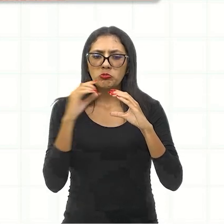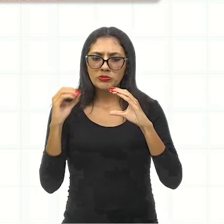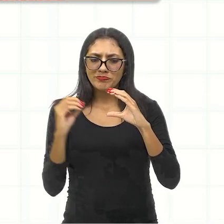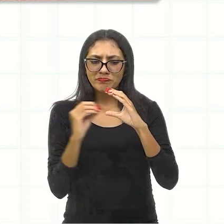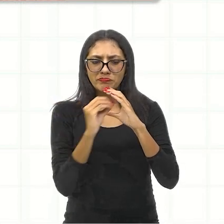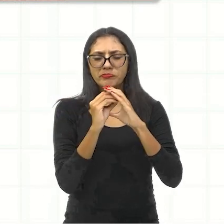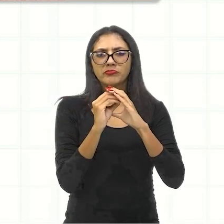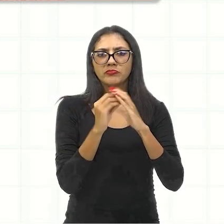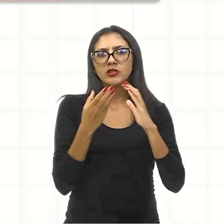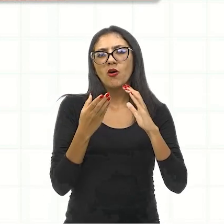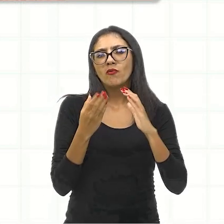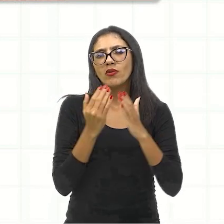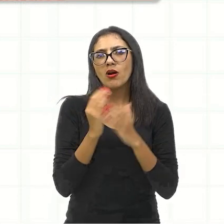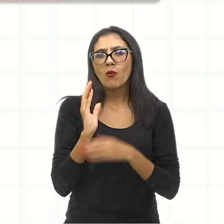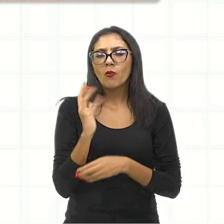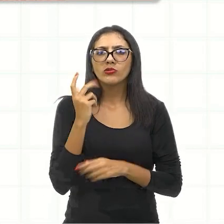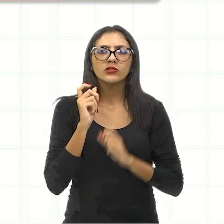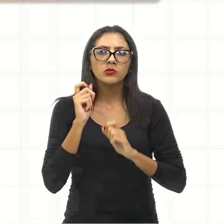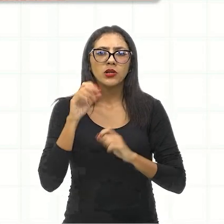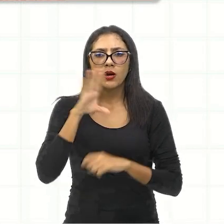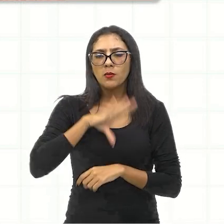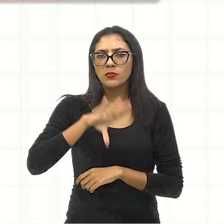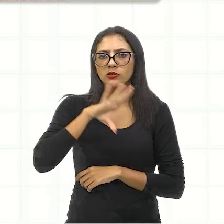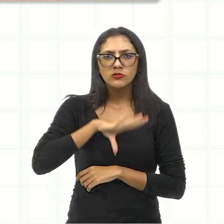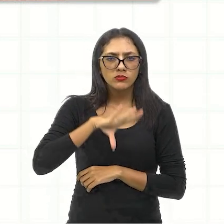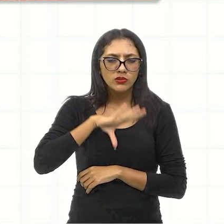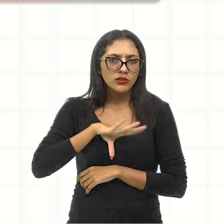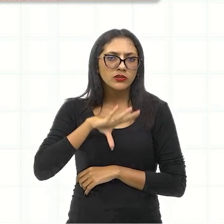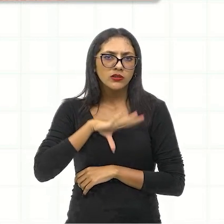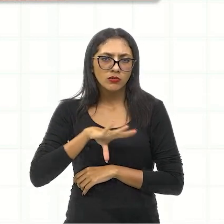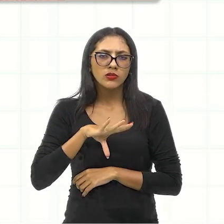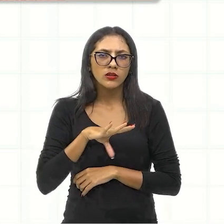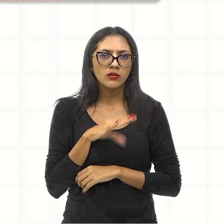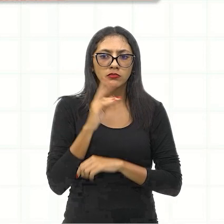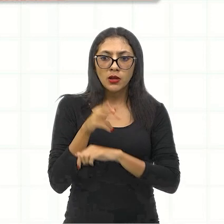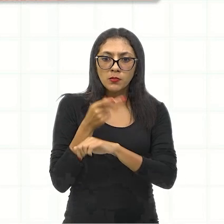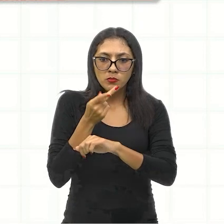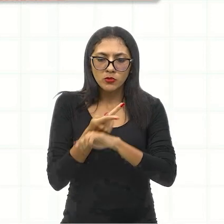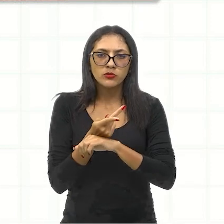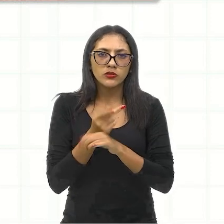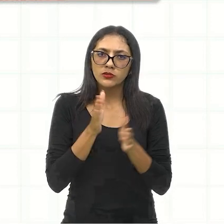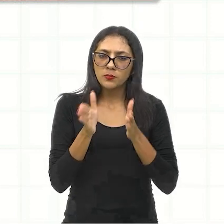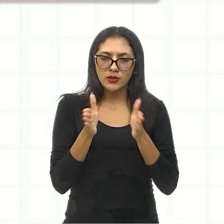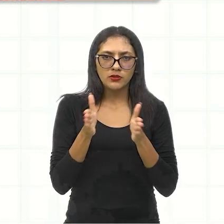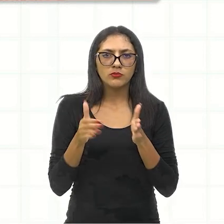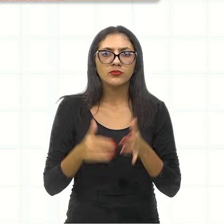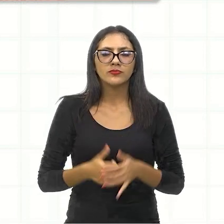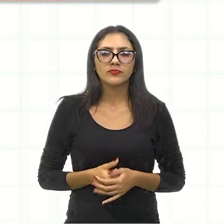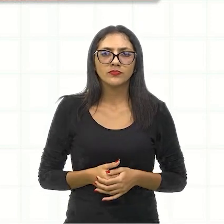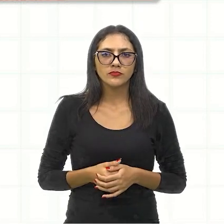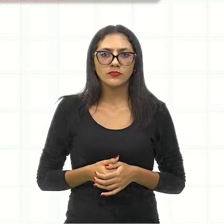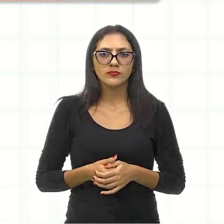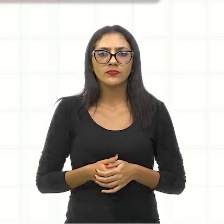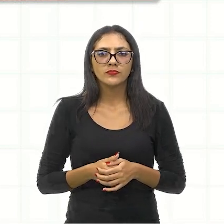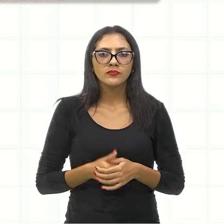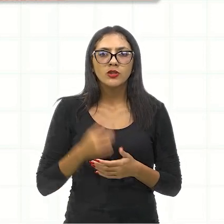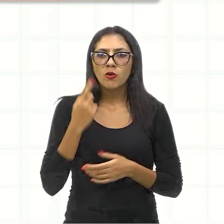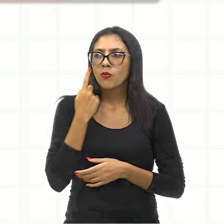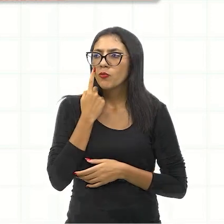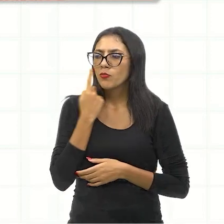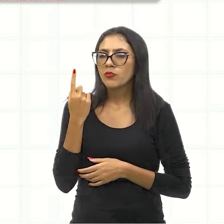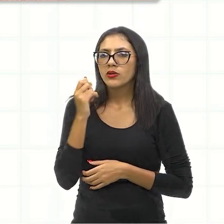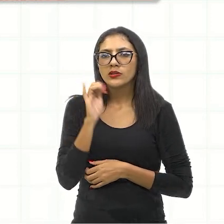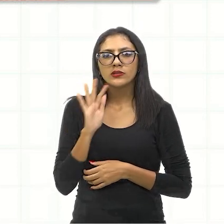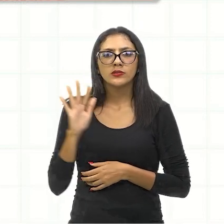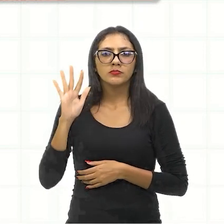anidação ela ocorre por volta de 1 semana após a fecundação. Nessa imagem, a gente consegue observar